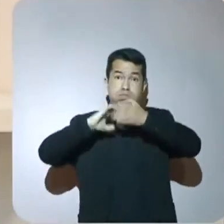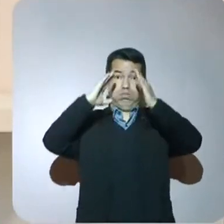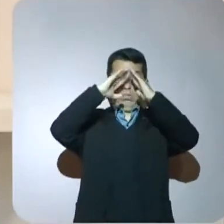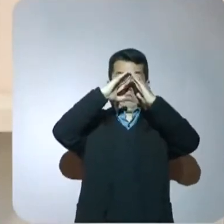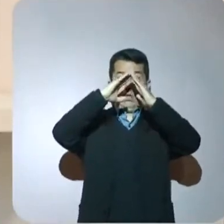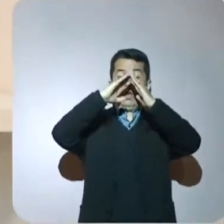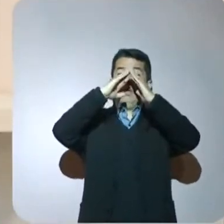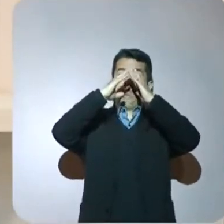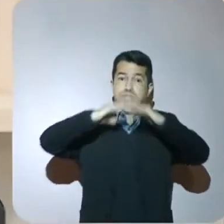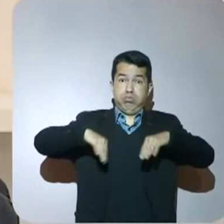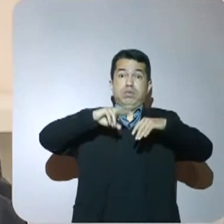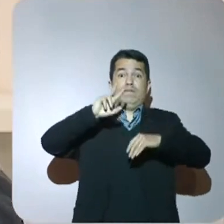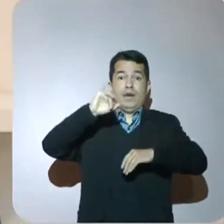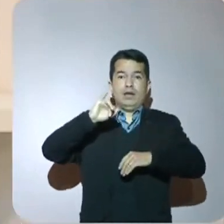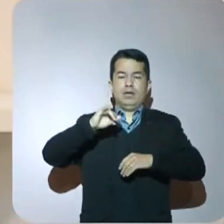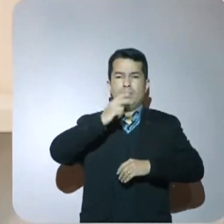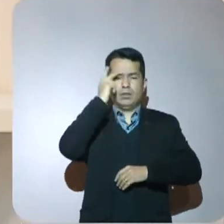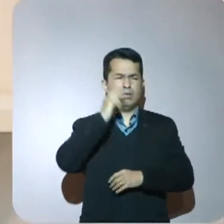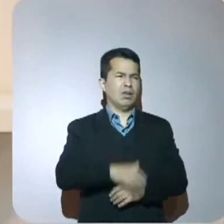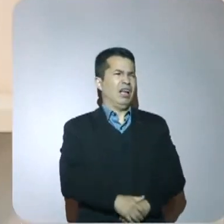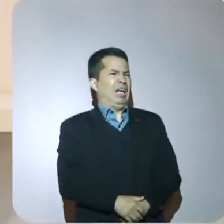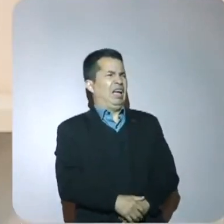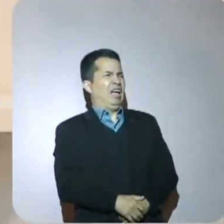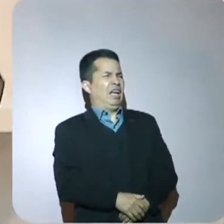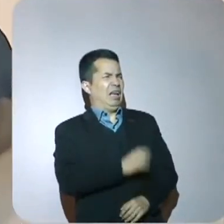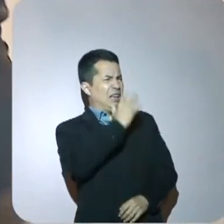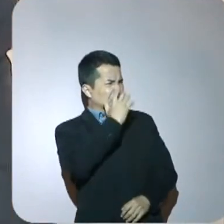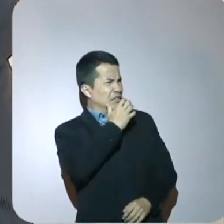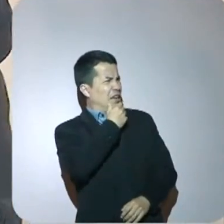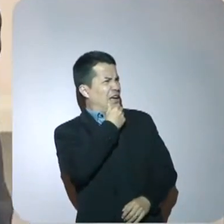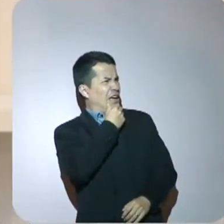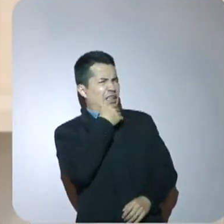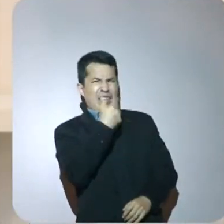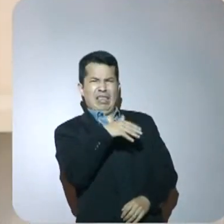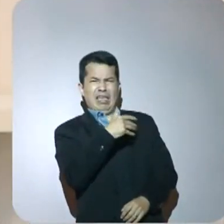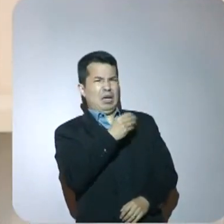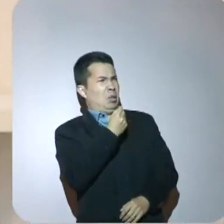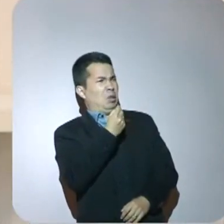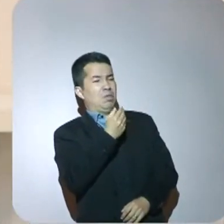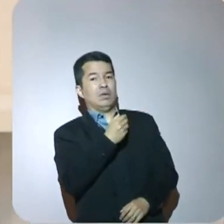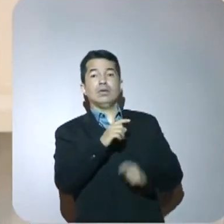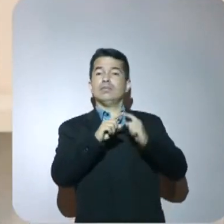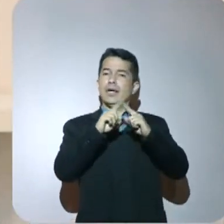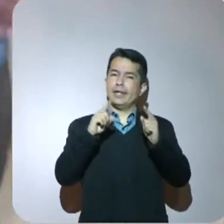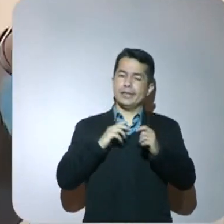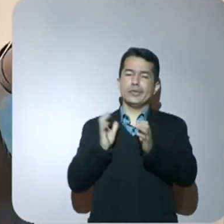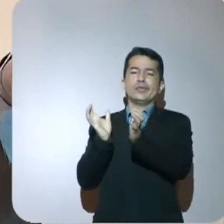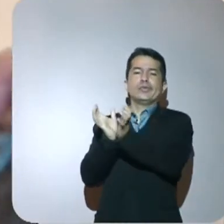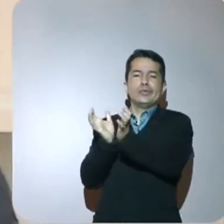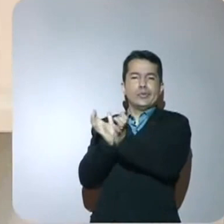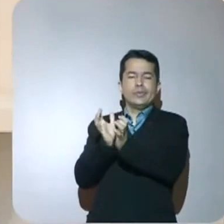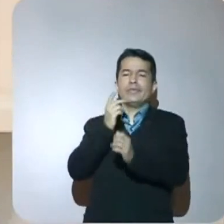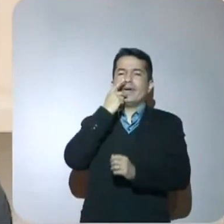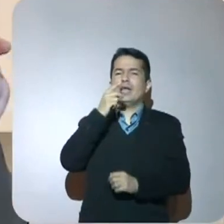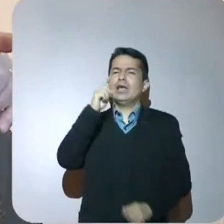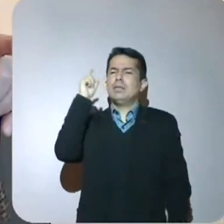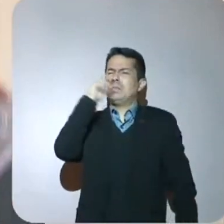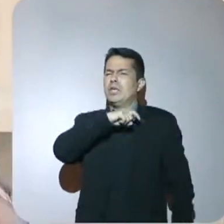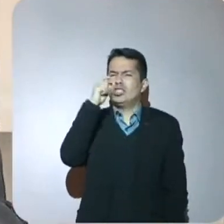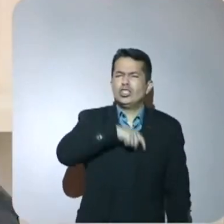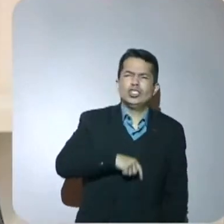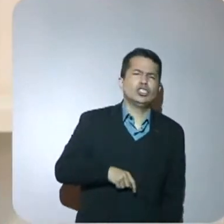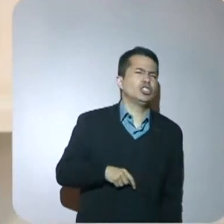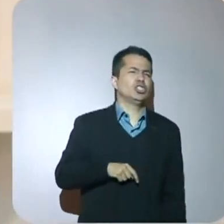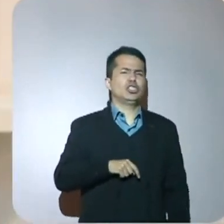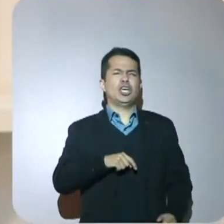mudaram. Mas ainda assim tinha gente que dizia, é mentira, foi armação, porque eles estão querendo que a gente